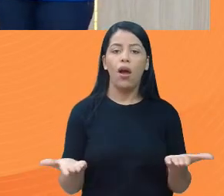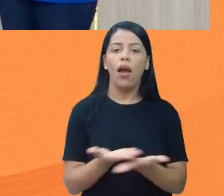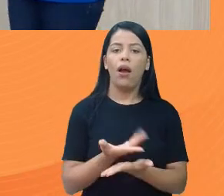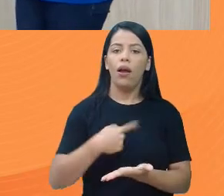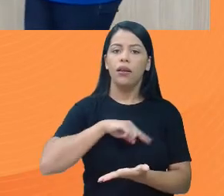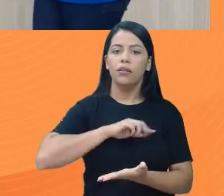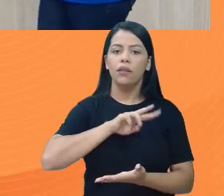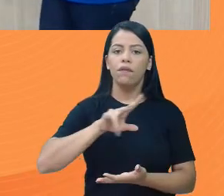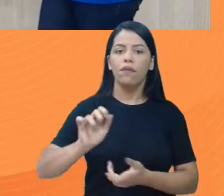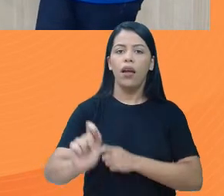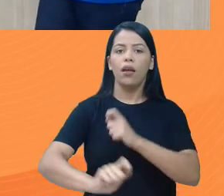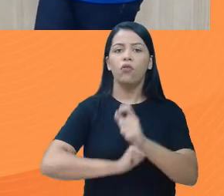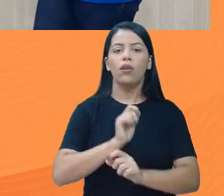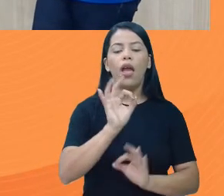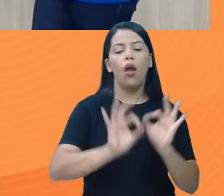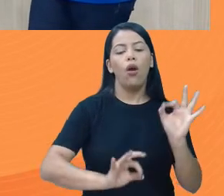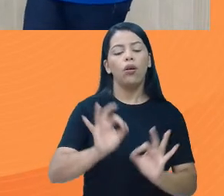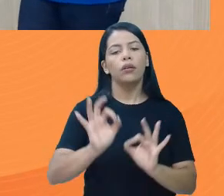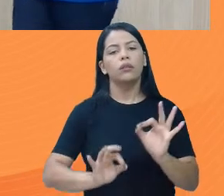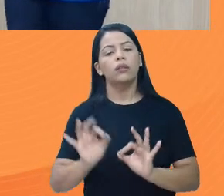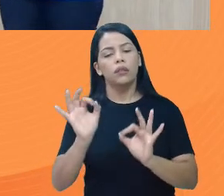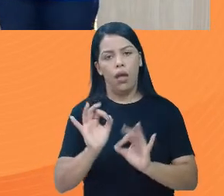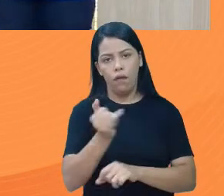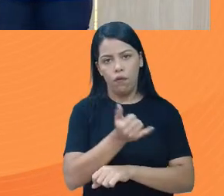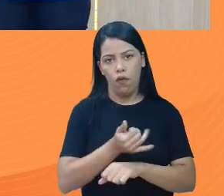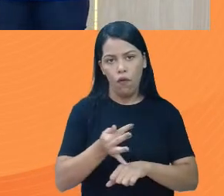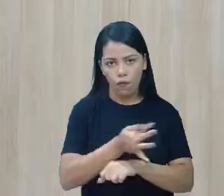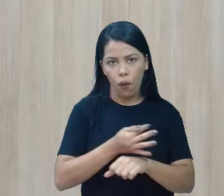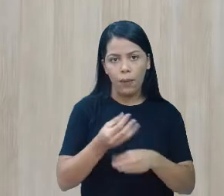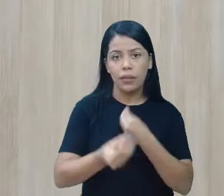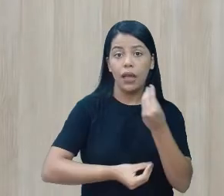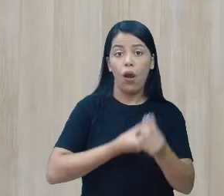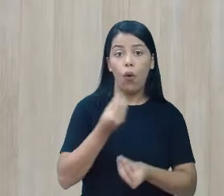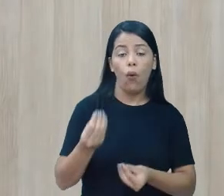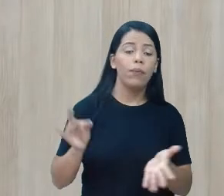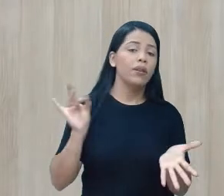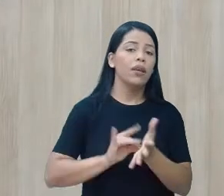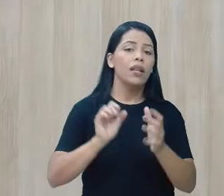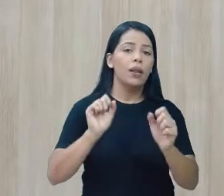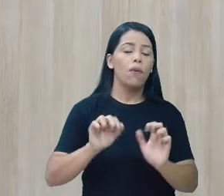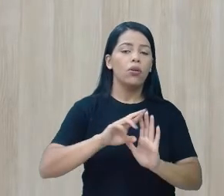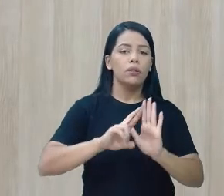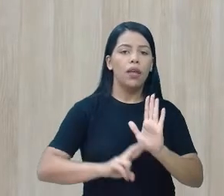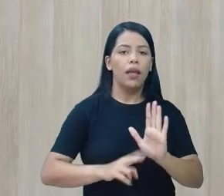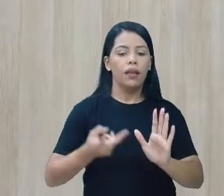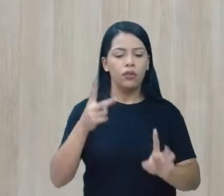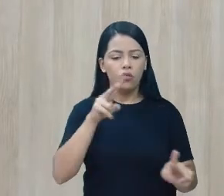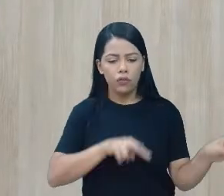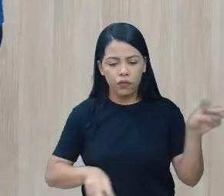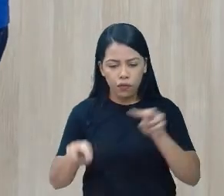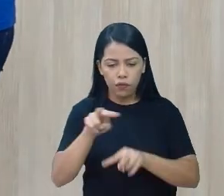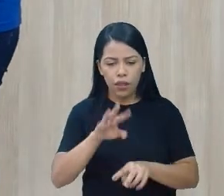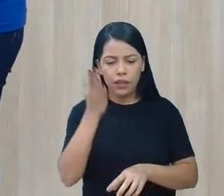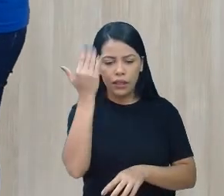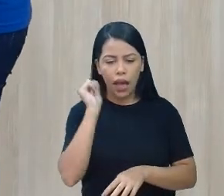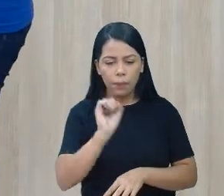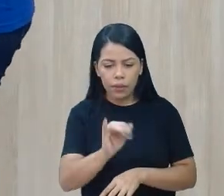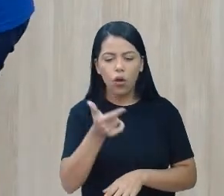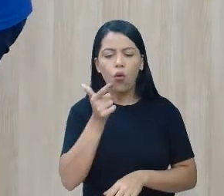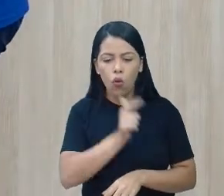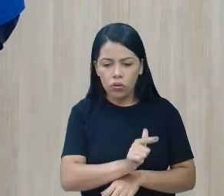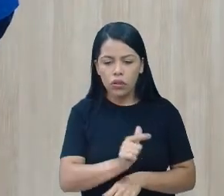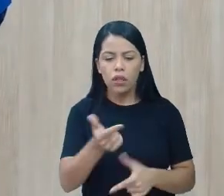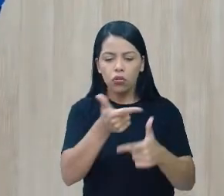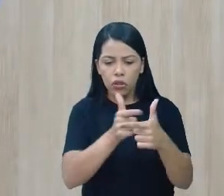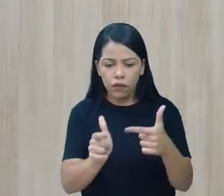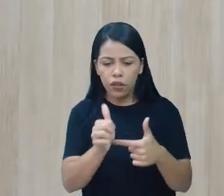vai formalizar, a gente vai definir qual de fato pode ser uma regrinha de observar um número e saber se dá para dividir para 10,